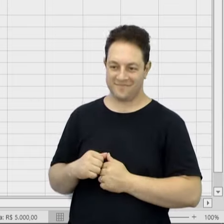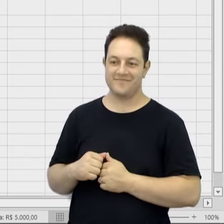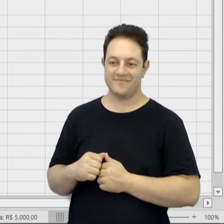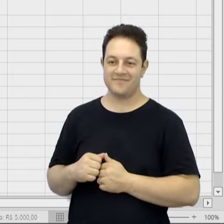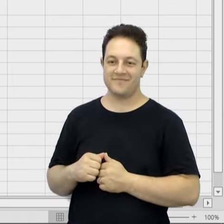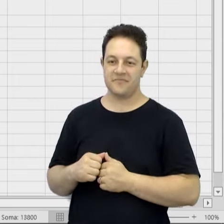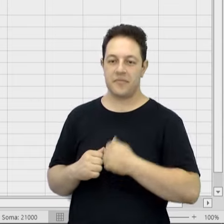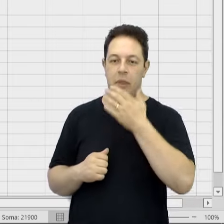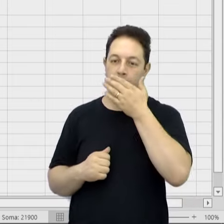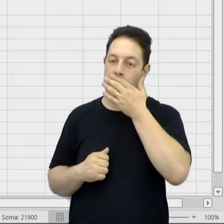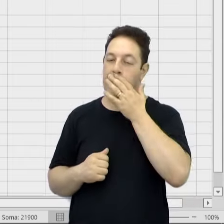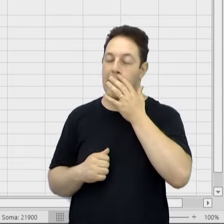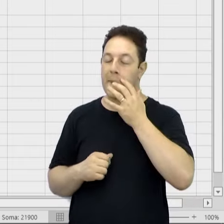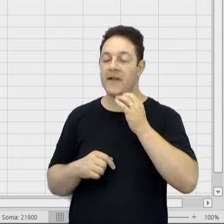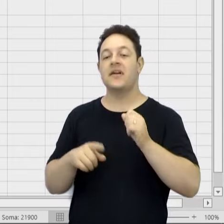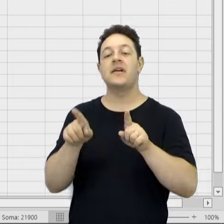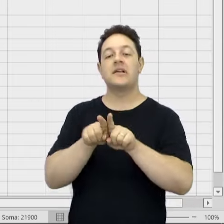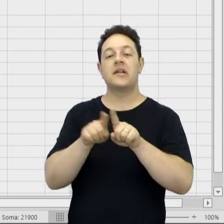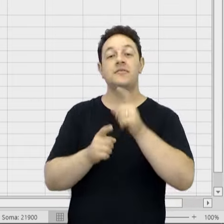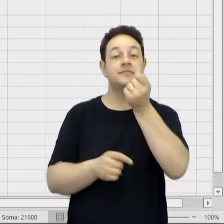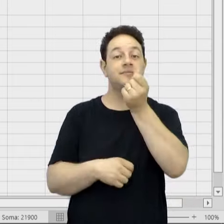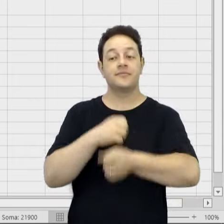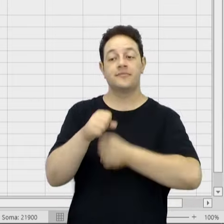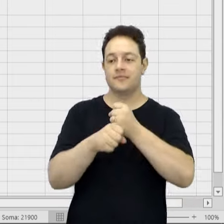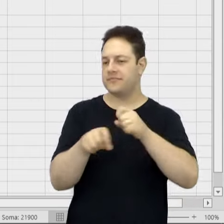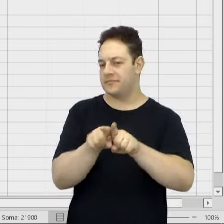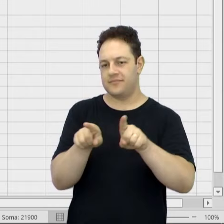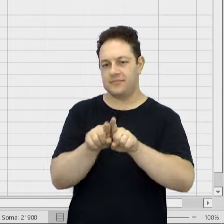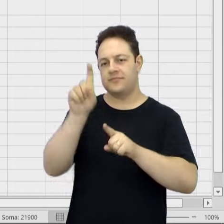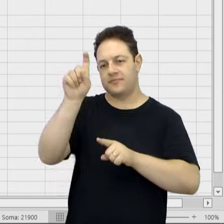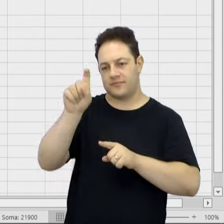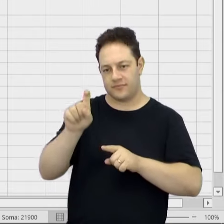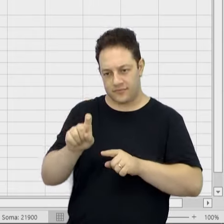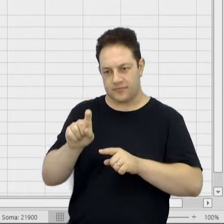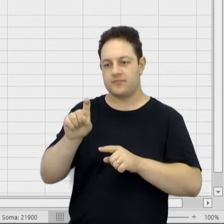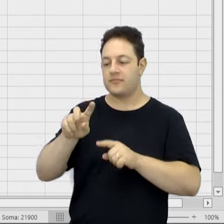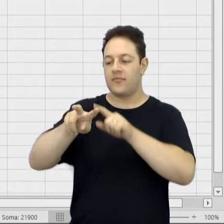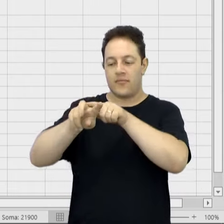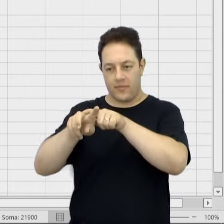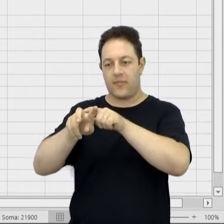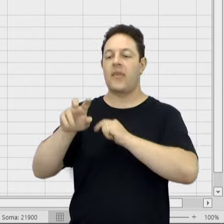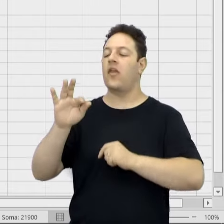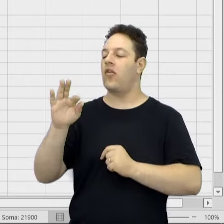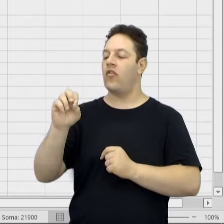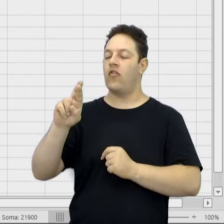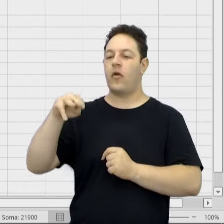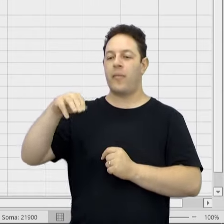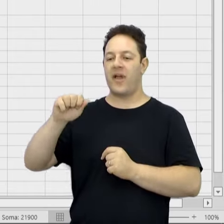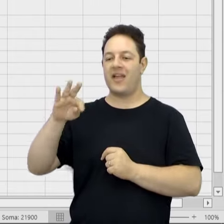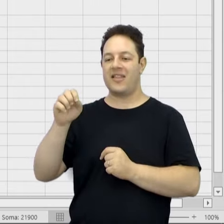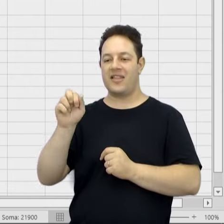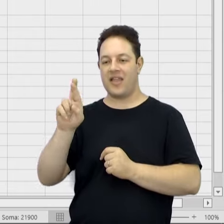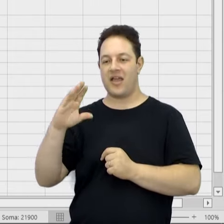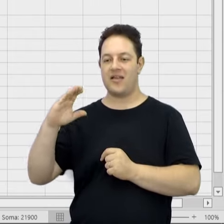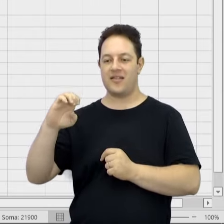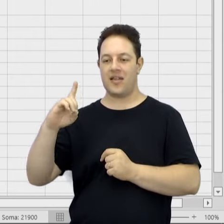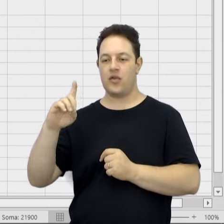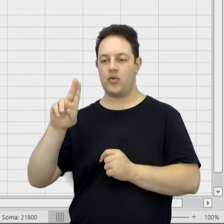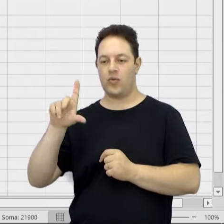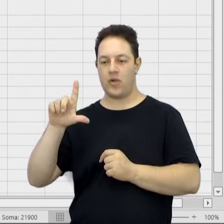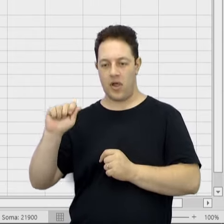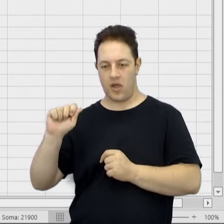Apareceu. E o projetando 6 anos, a mesma coisa, com o botão direito, formatar